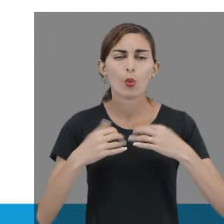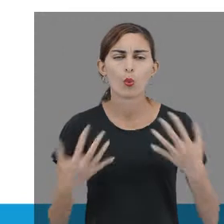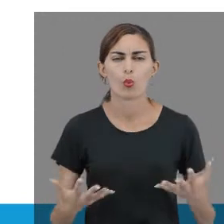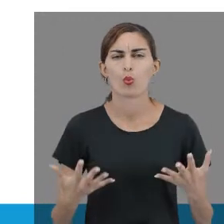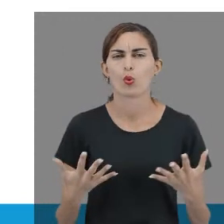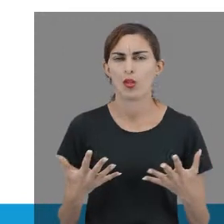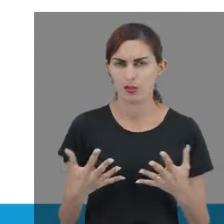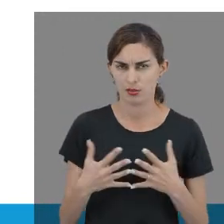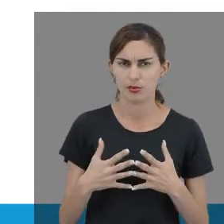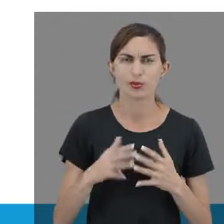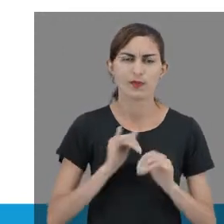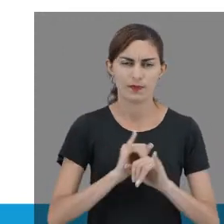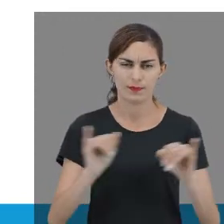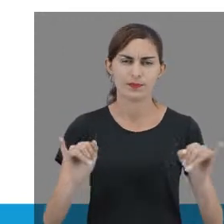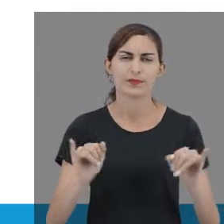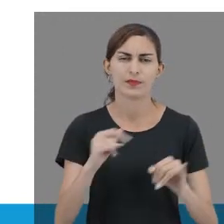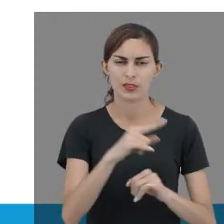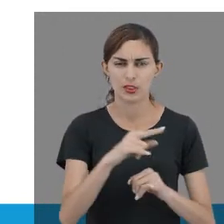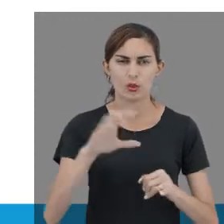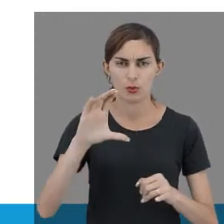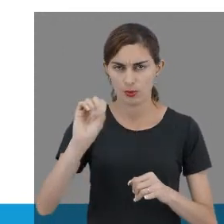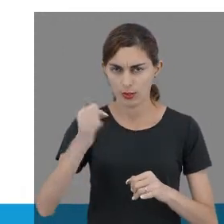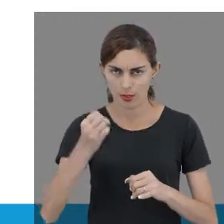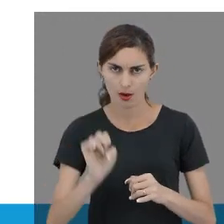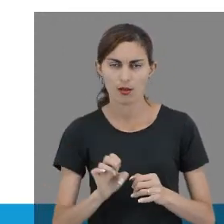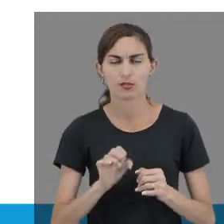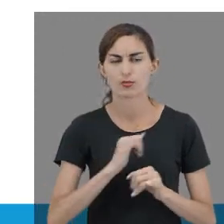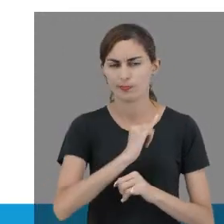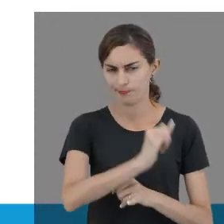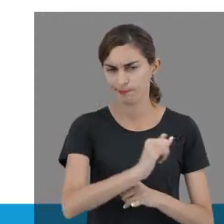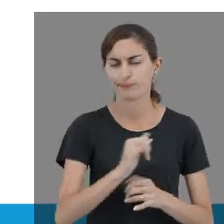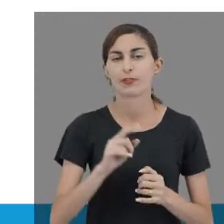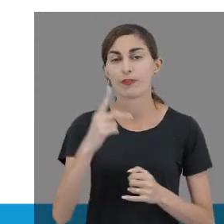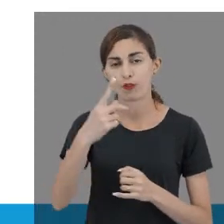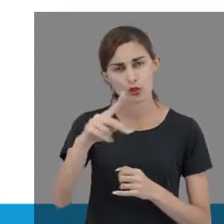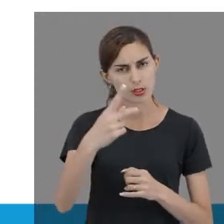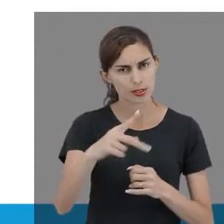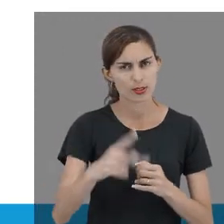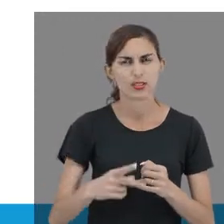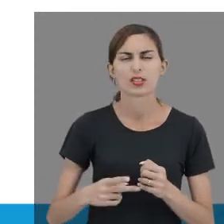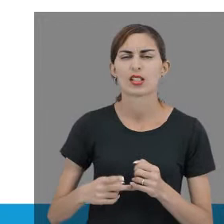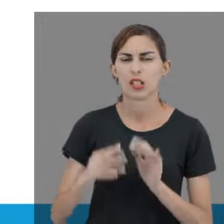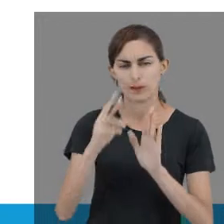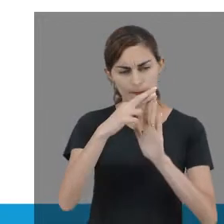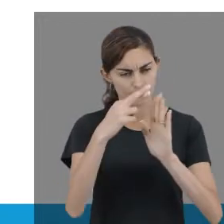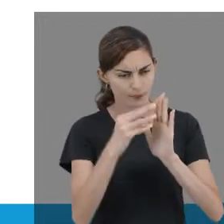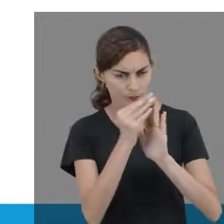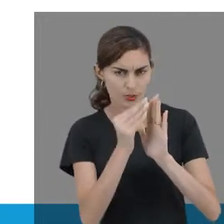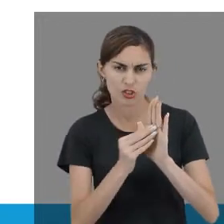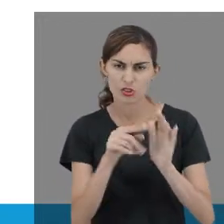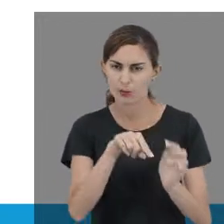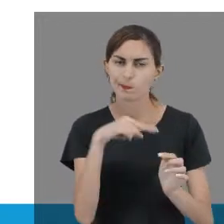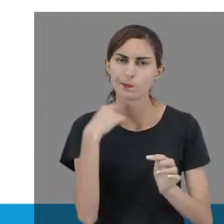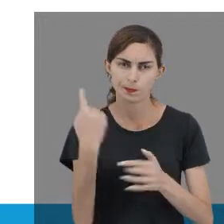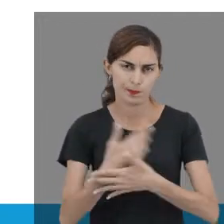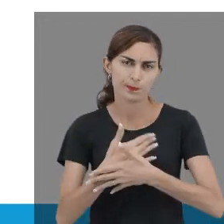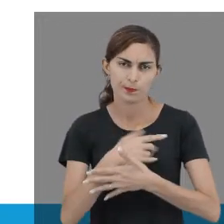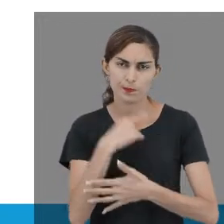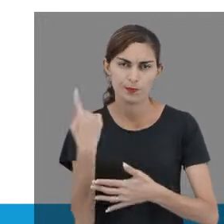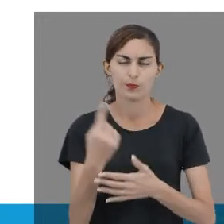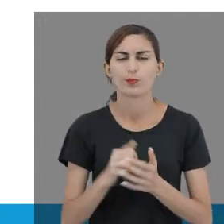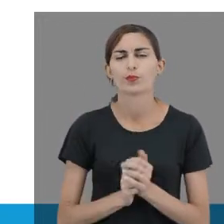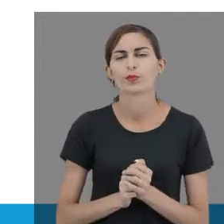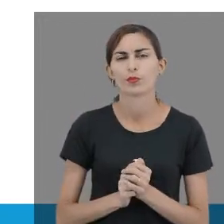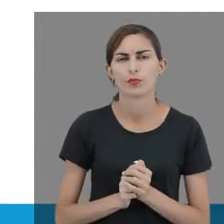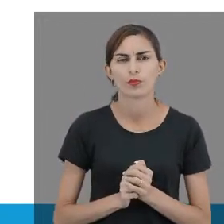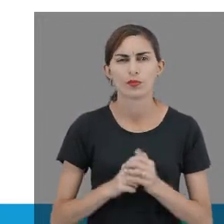e uma variável que tem lá, você vai ver, à medida que você preenche, a evolução do caso, você registra que ele